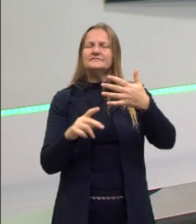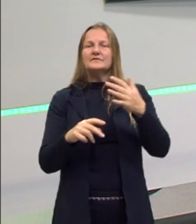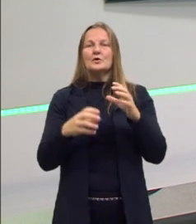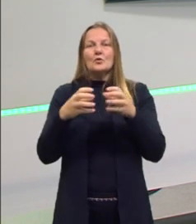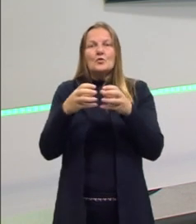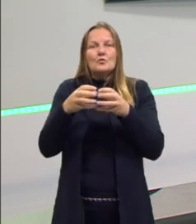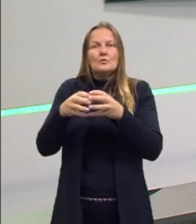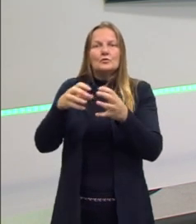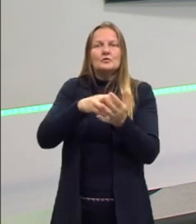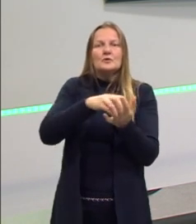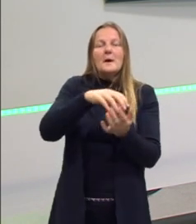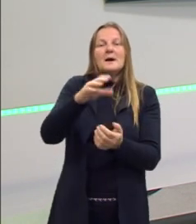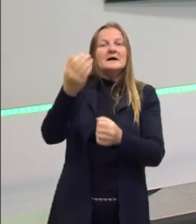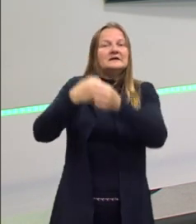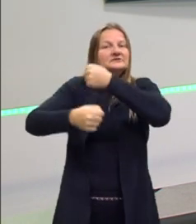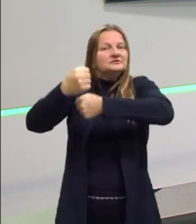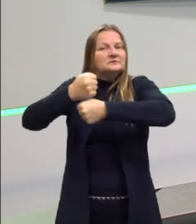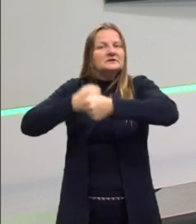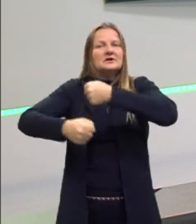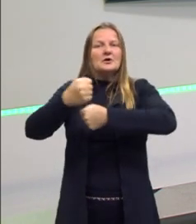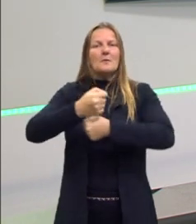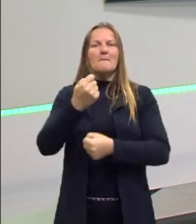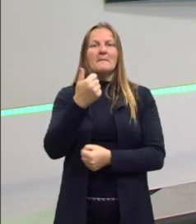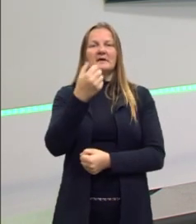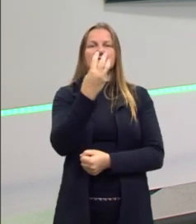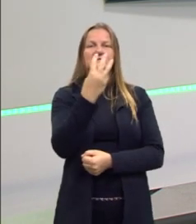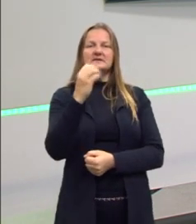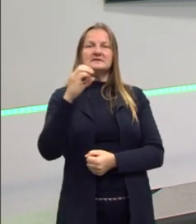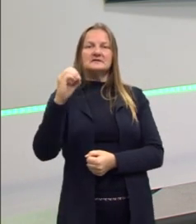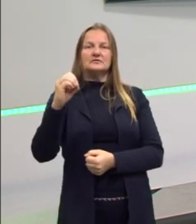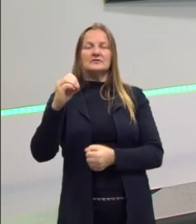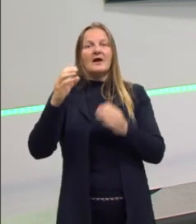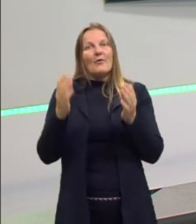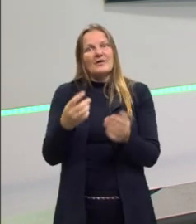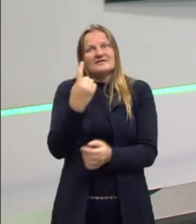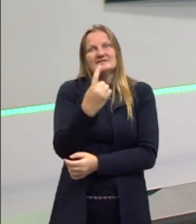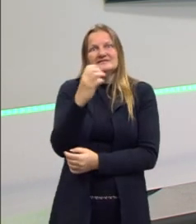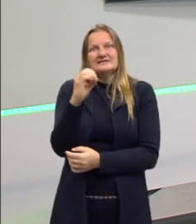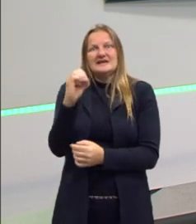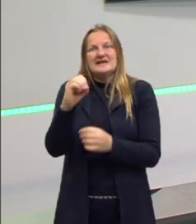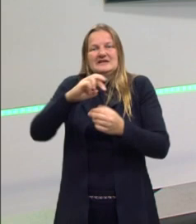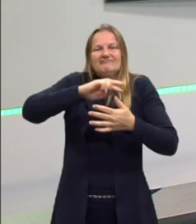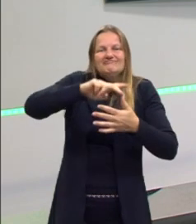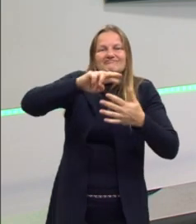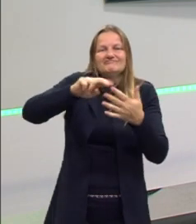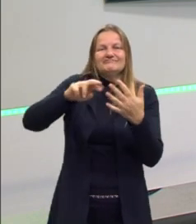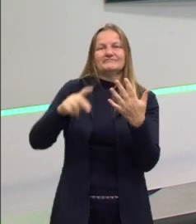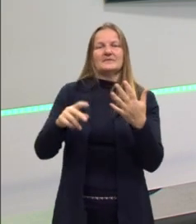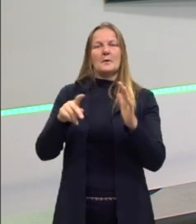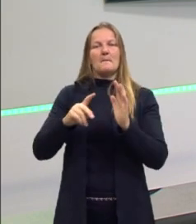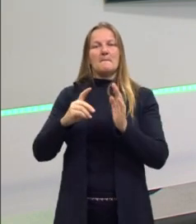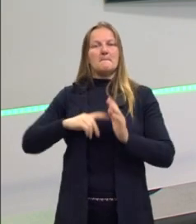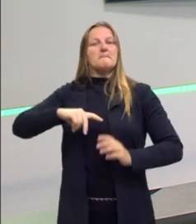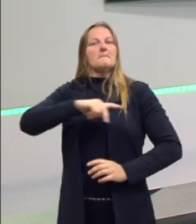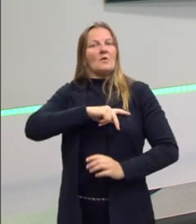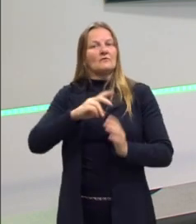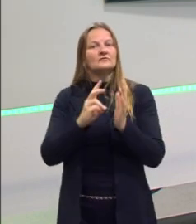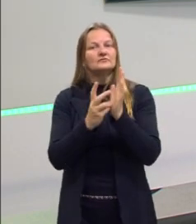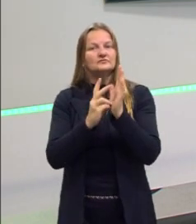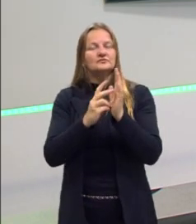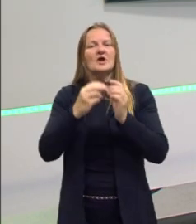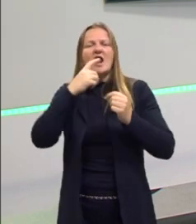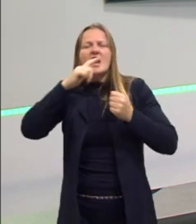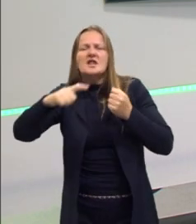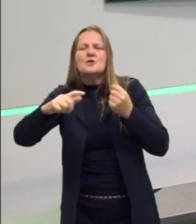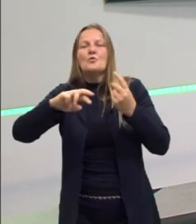antigamente passavam de 300 etnias ou gente a gente tem mais de 100 povos indígenas Diferentes né com costumes diferentes